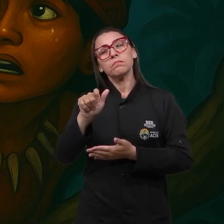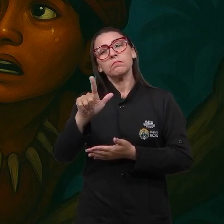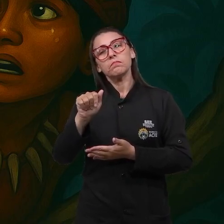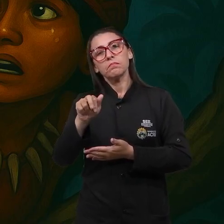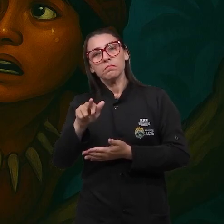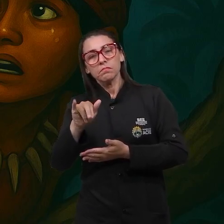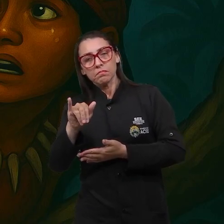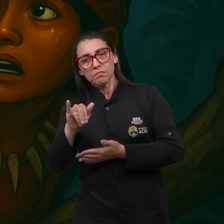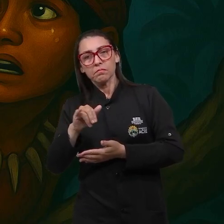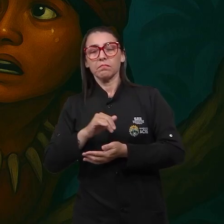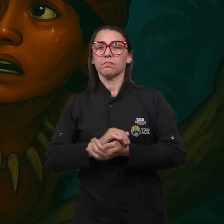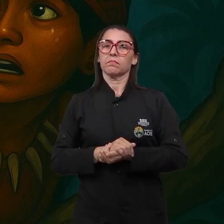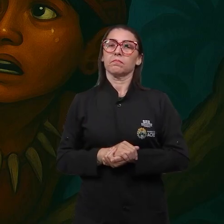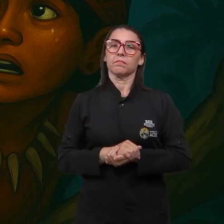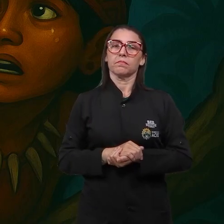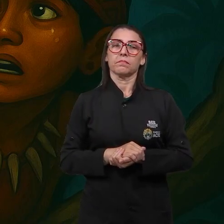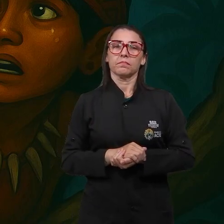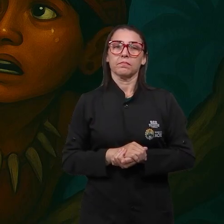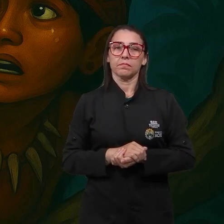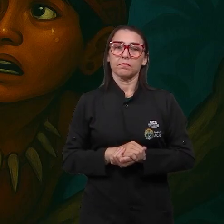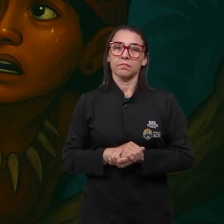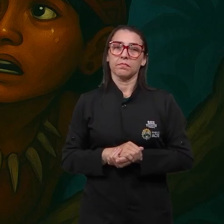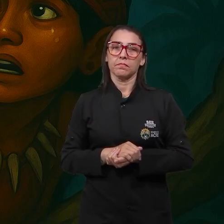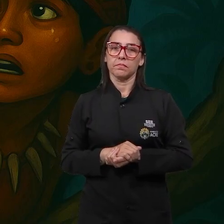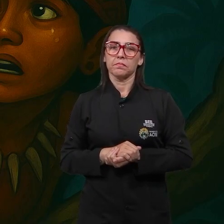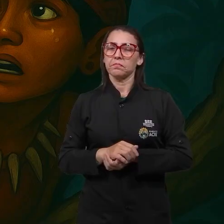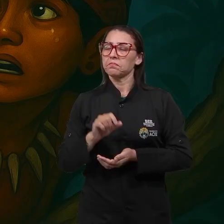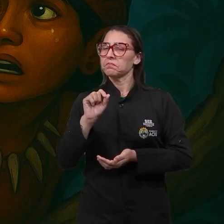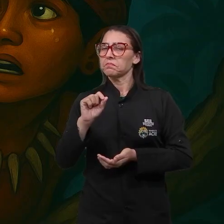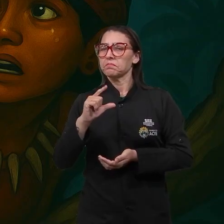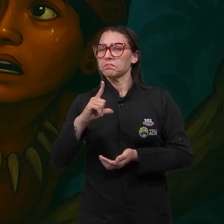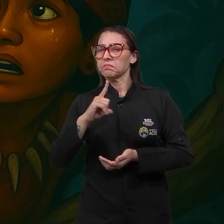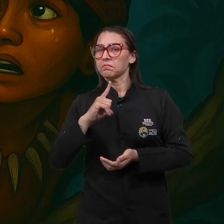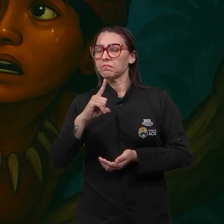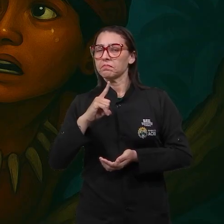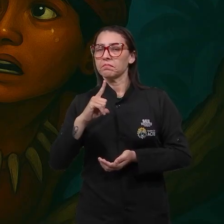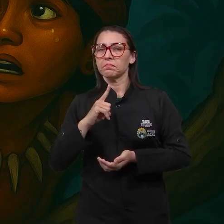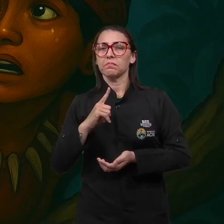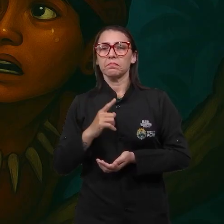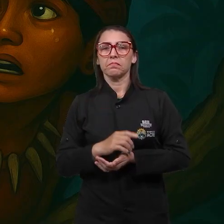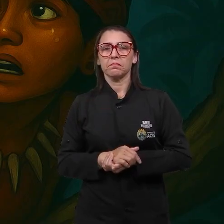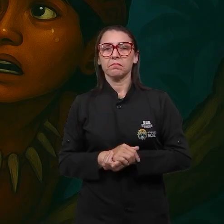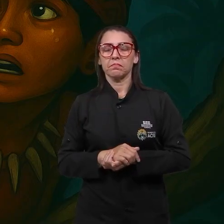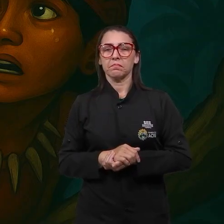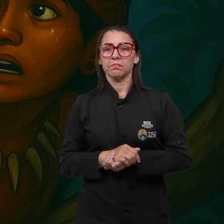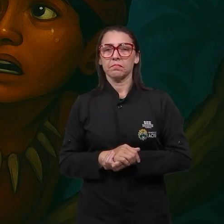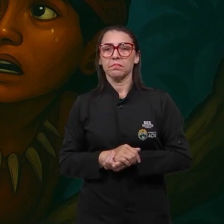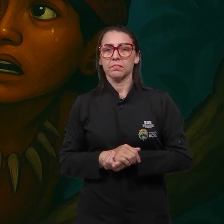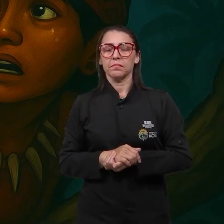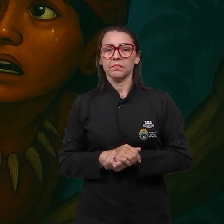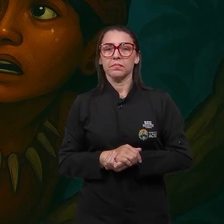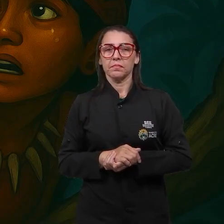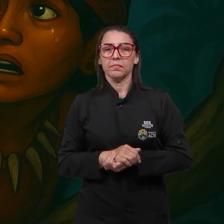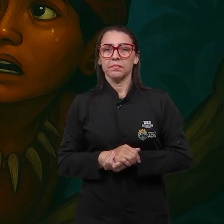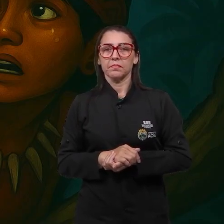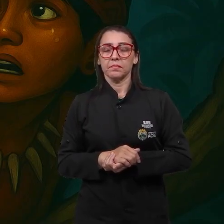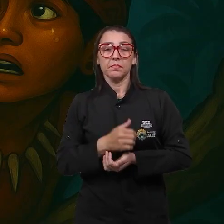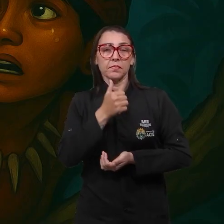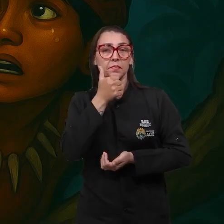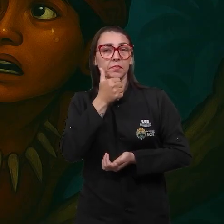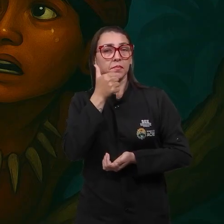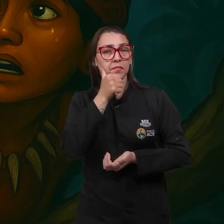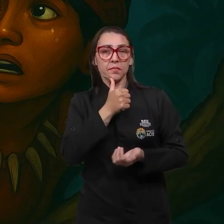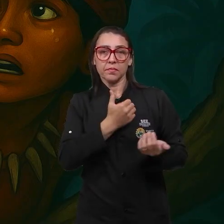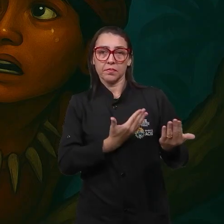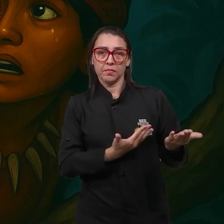do Lari-Lari, né? Então, o que é que diz essa lenda da Lari-Lari? Ela diz que na floresta amazônica, essa jovem aí que